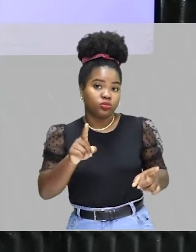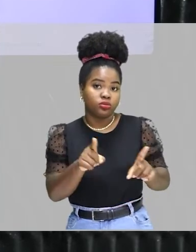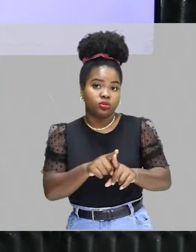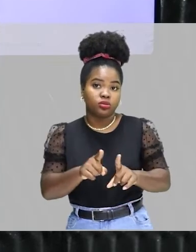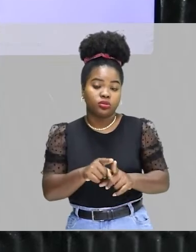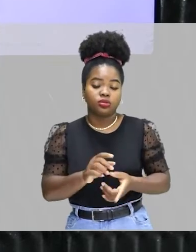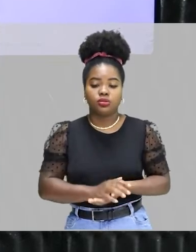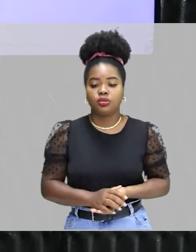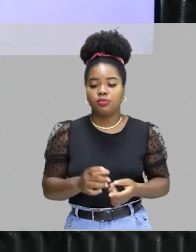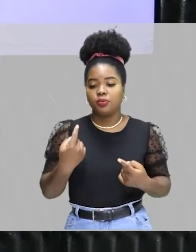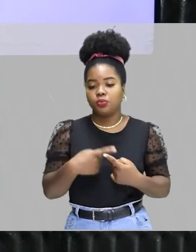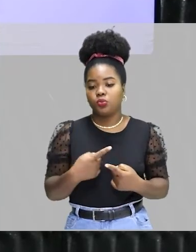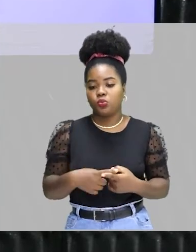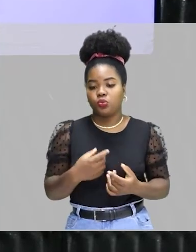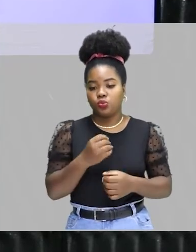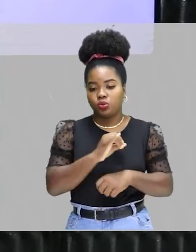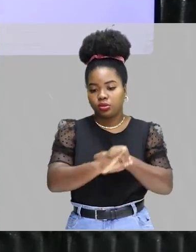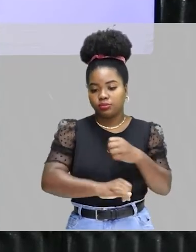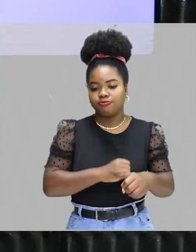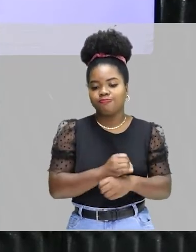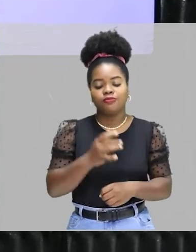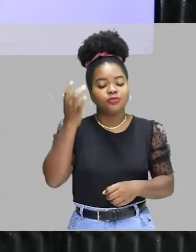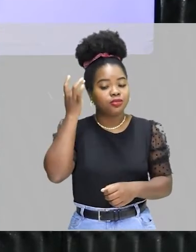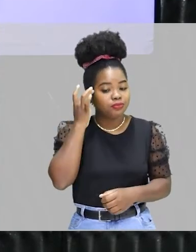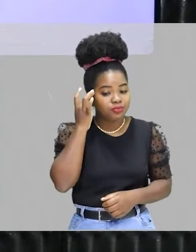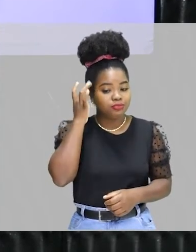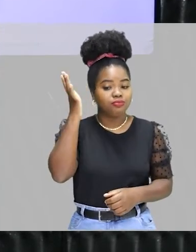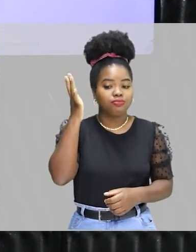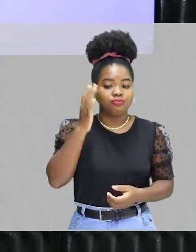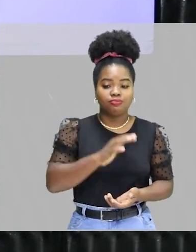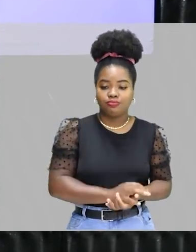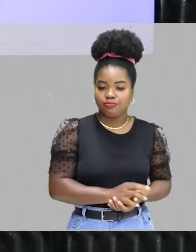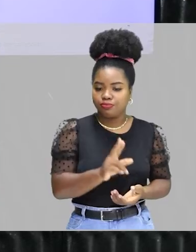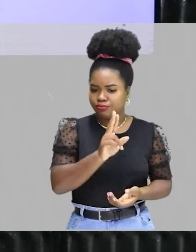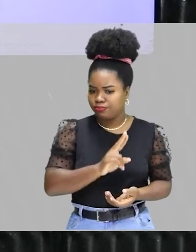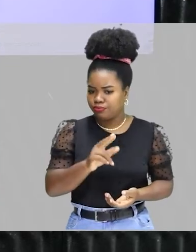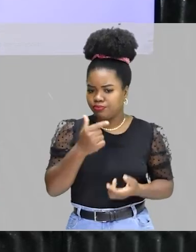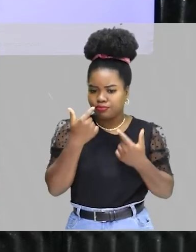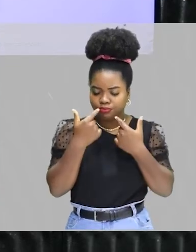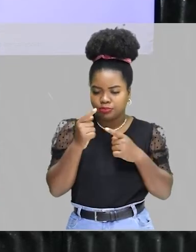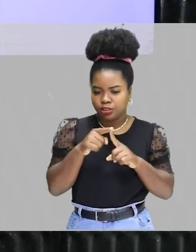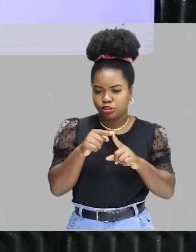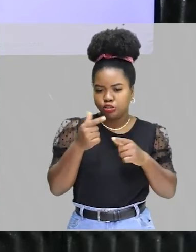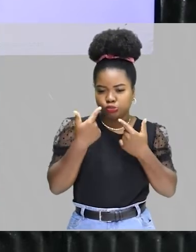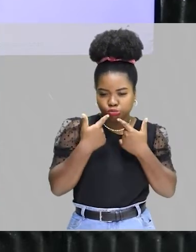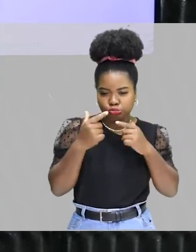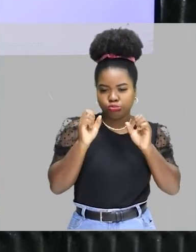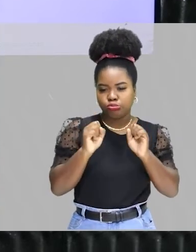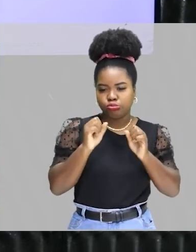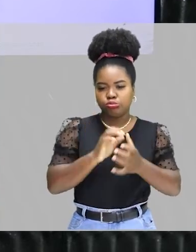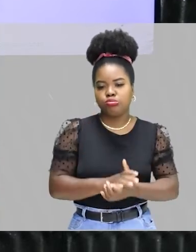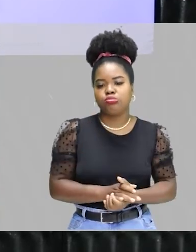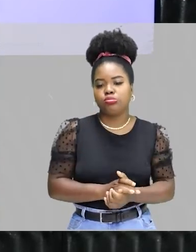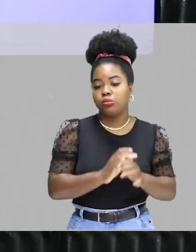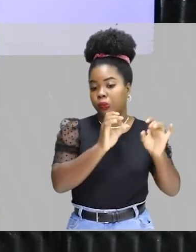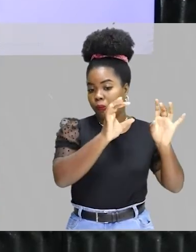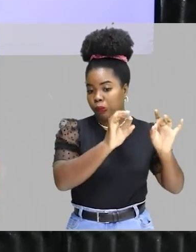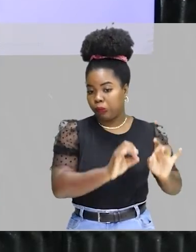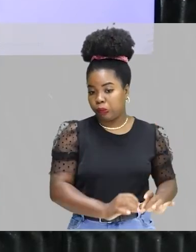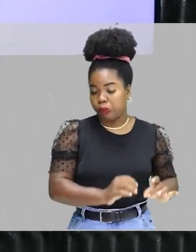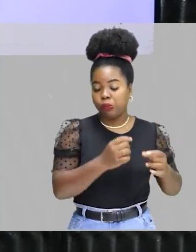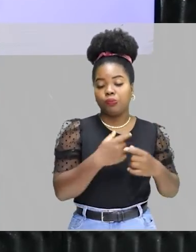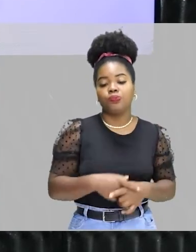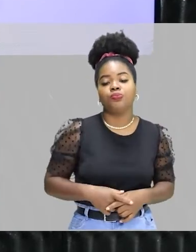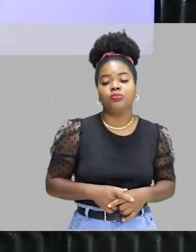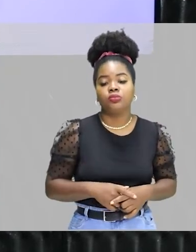causa da internet. Nos facilita o uso dessas linguagens específicas, até